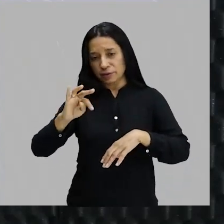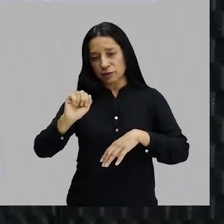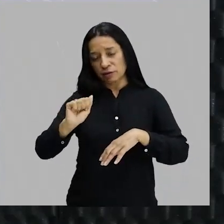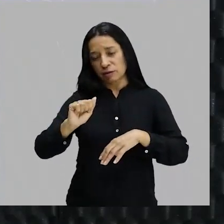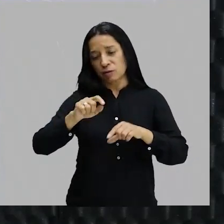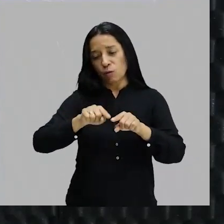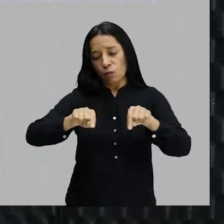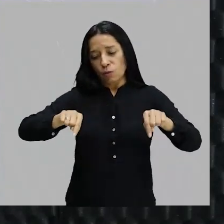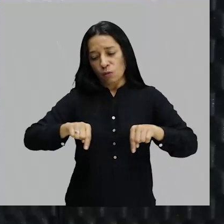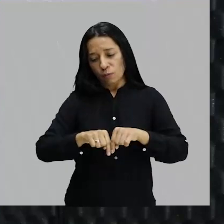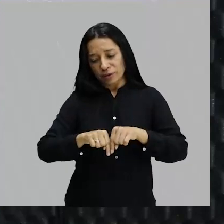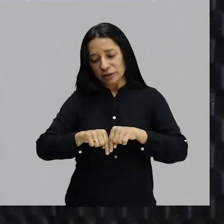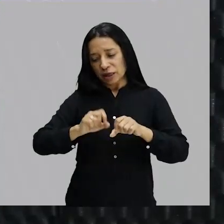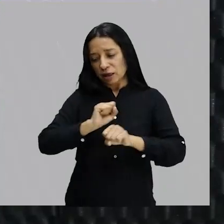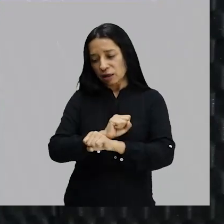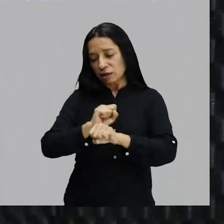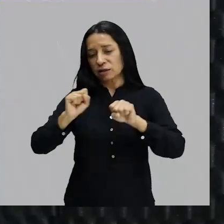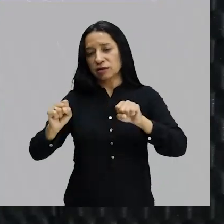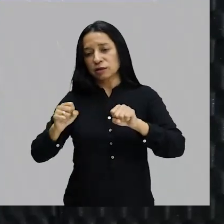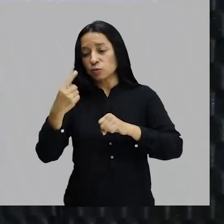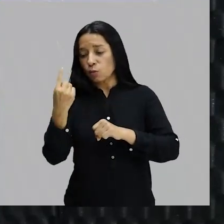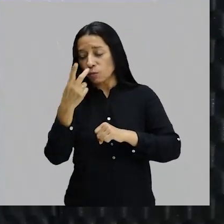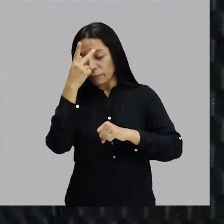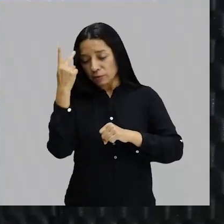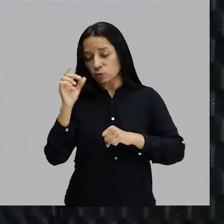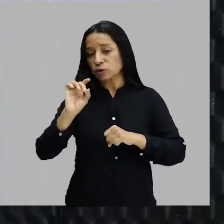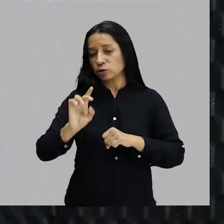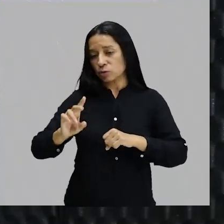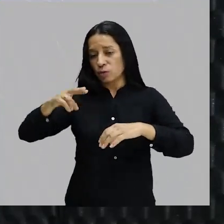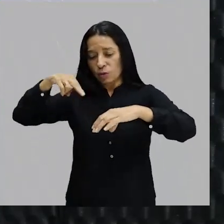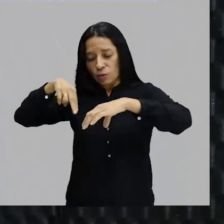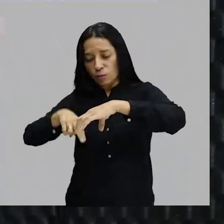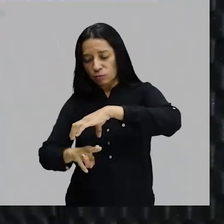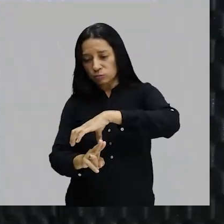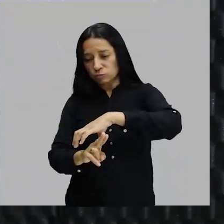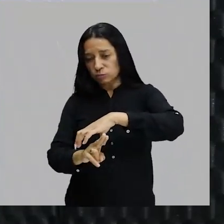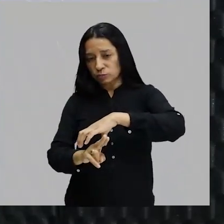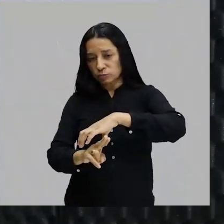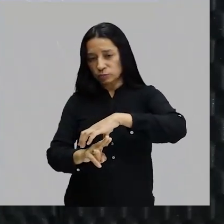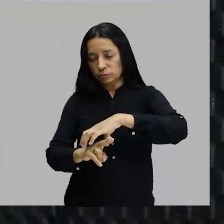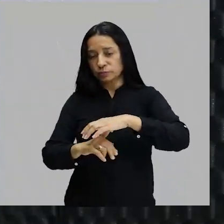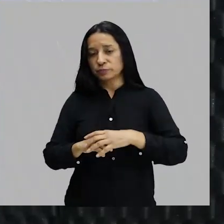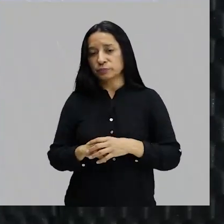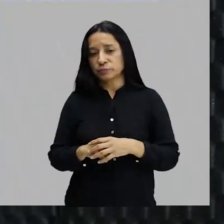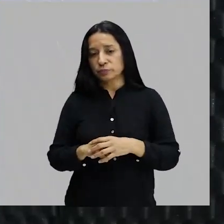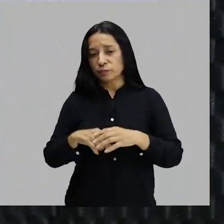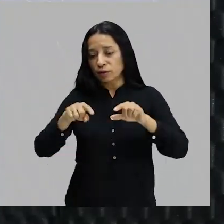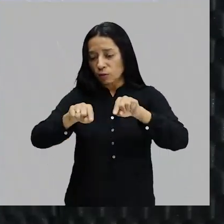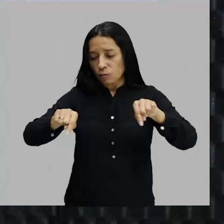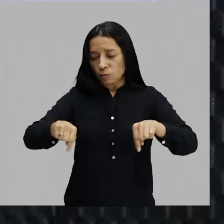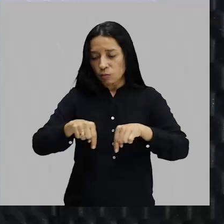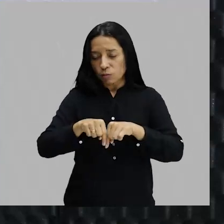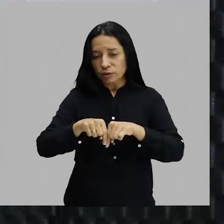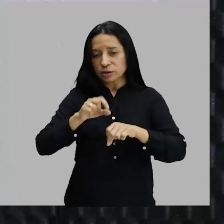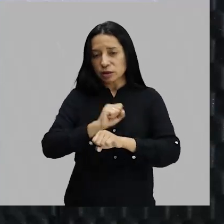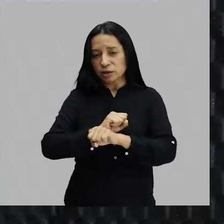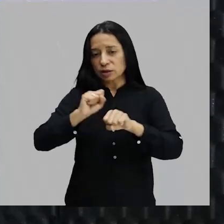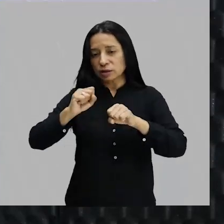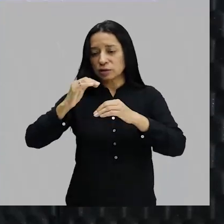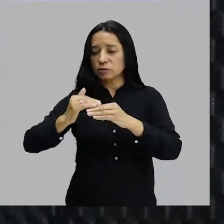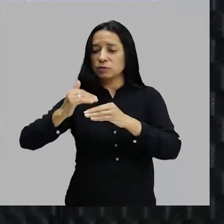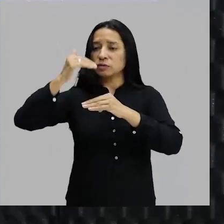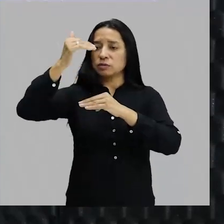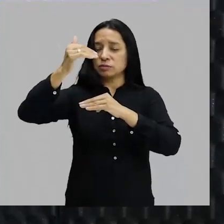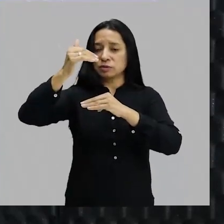gigante, para uma pessoa só que debaixo da terra. Já o mausoléu é a mesma coisa, uma sala gigante, uma casa gigante, acima da